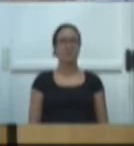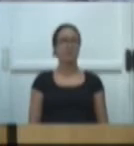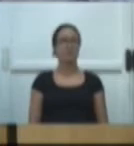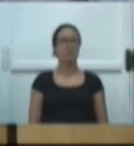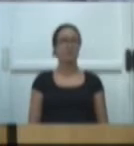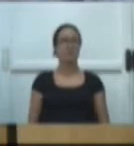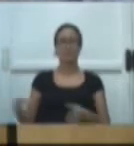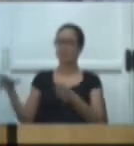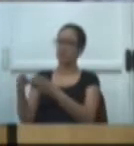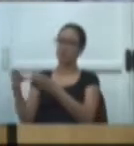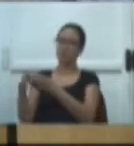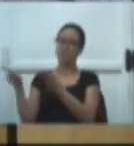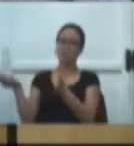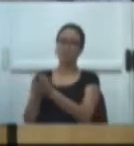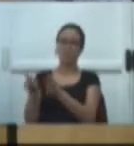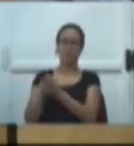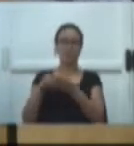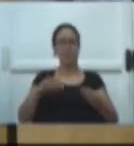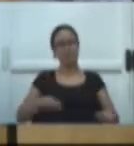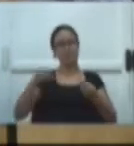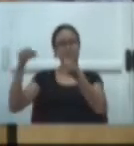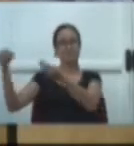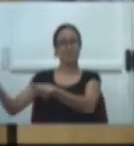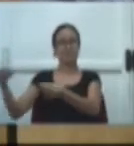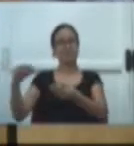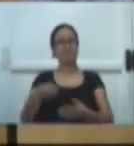Encaminhe-se às comissões competentes.